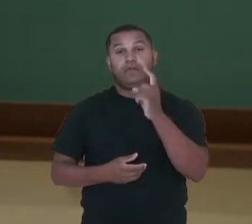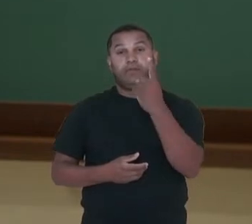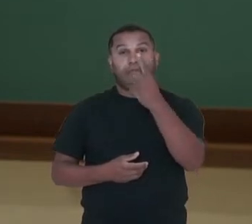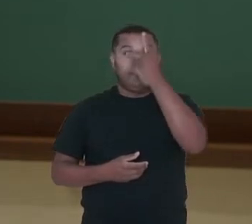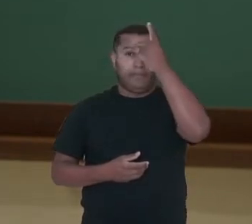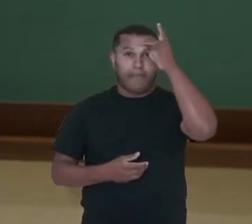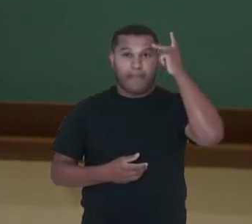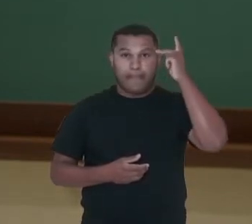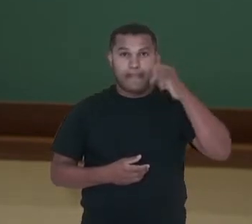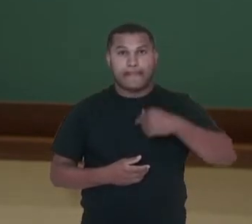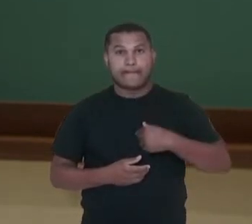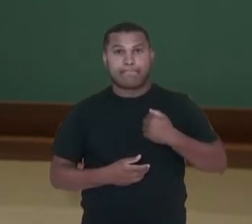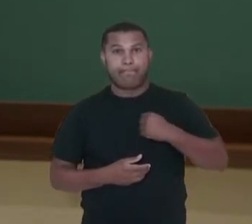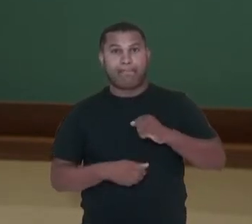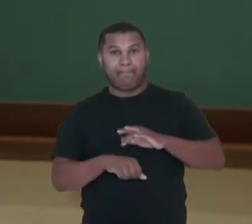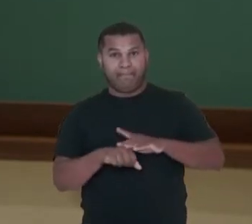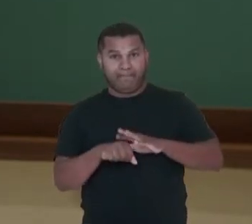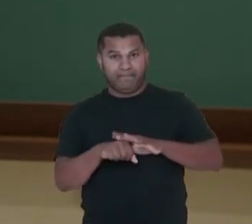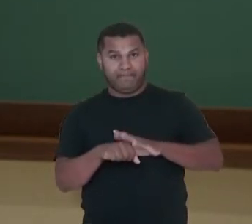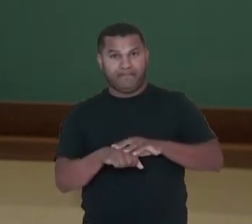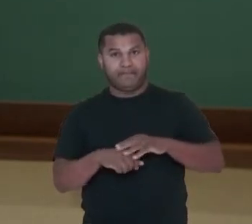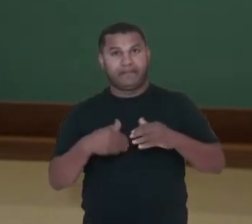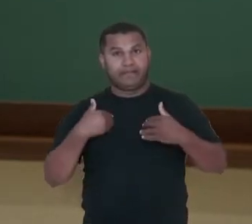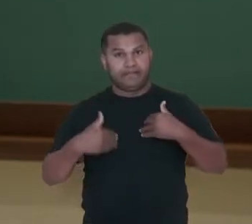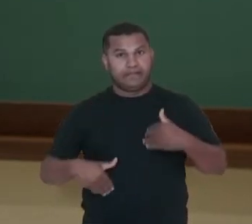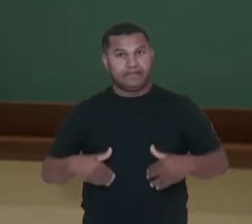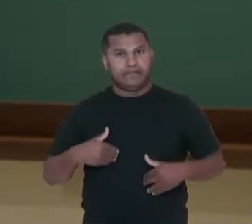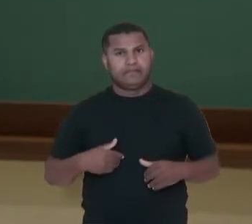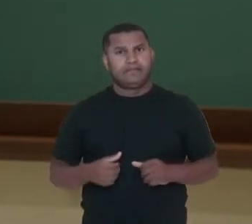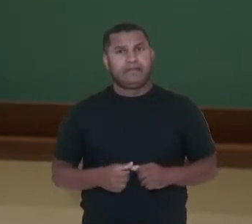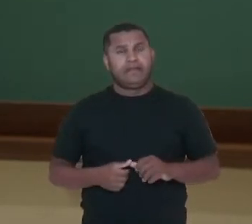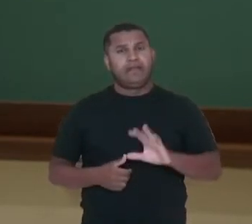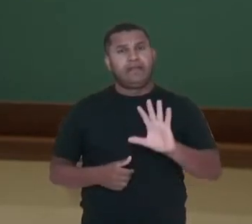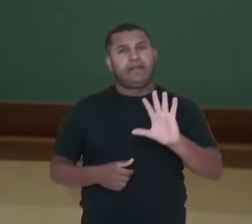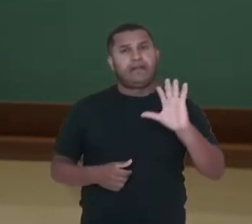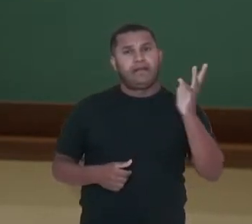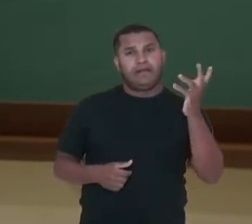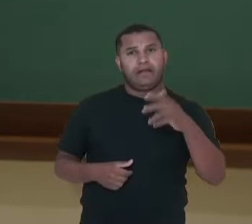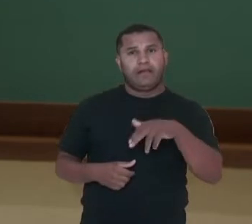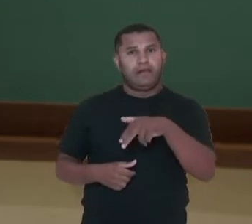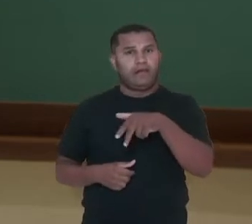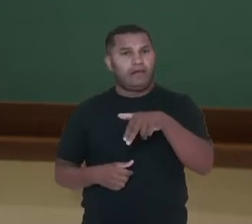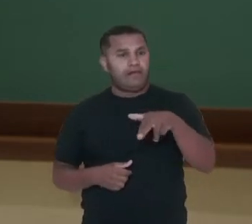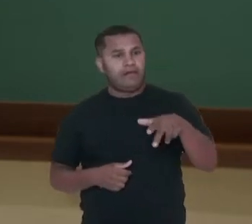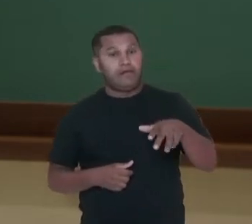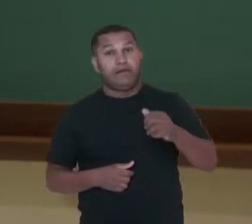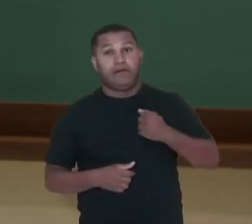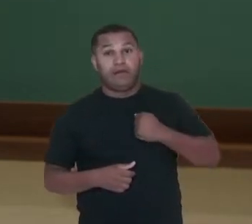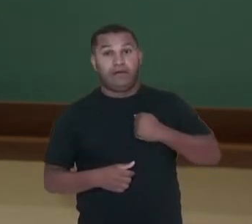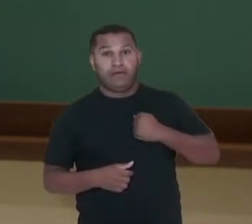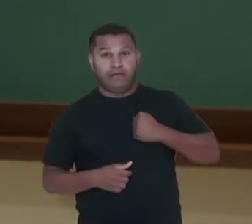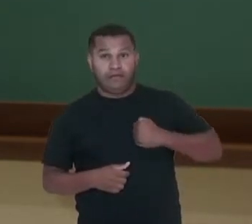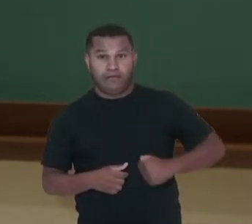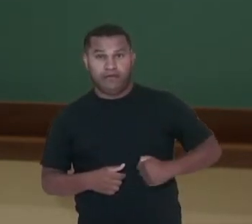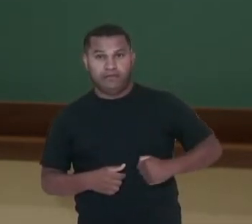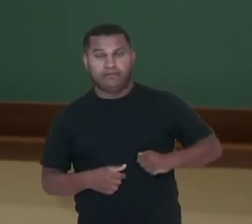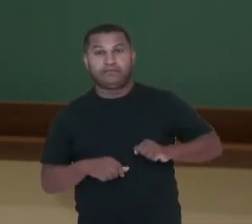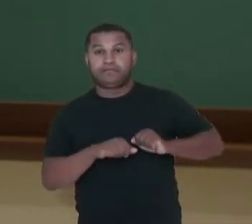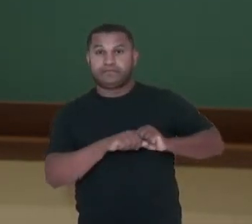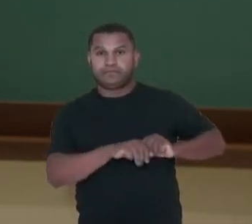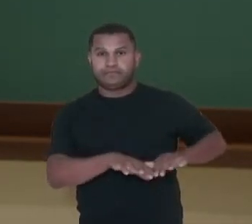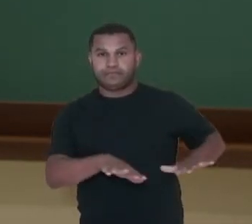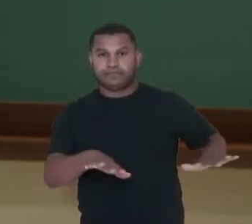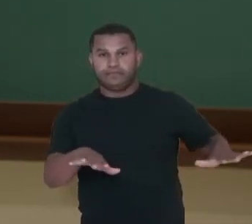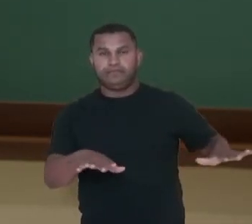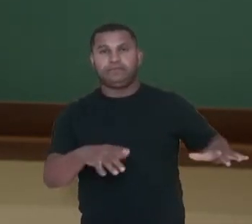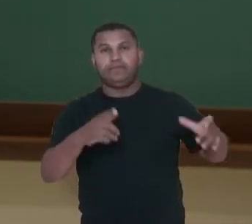ela defecar no ambiente, ali no solo, né, ela vai estar contaminando aquele